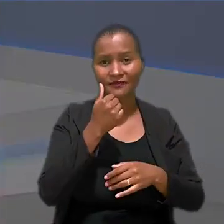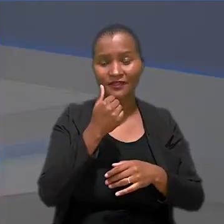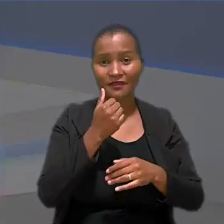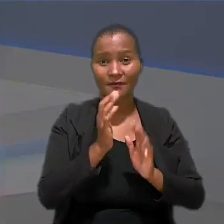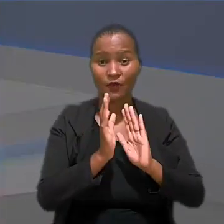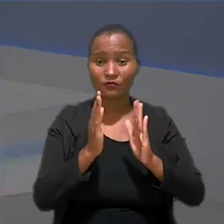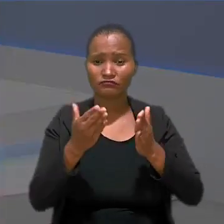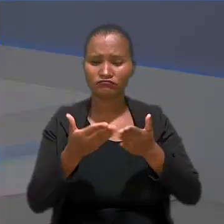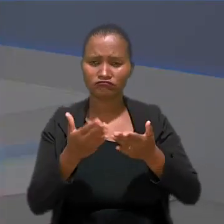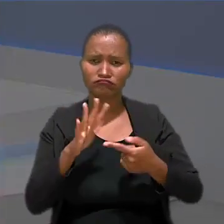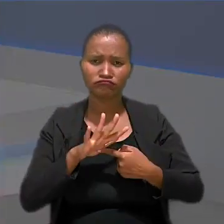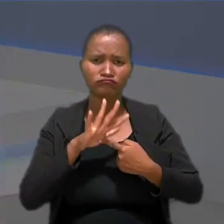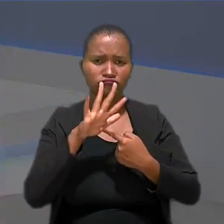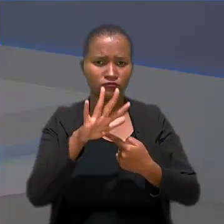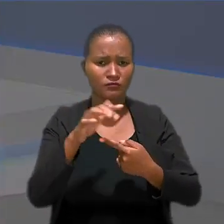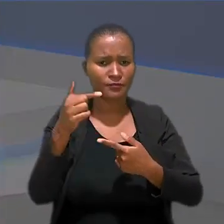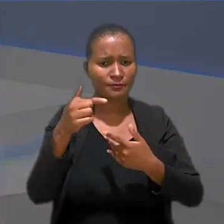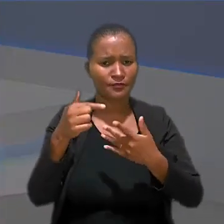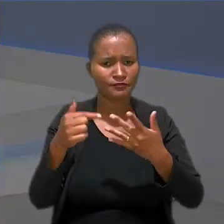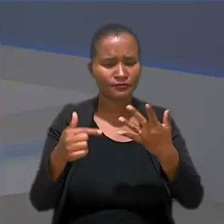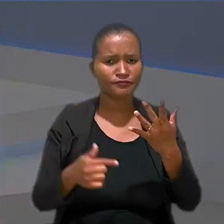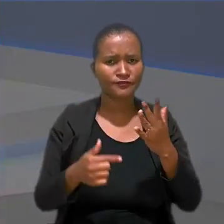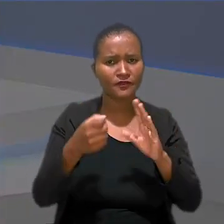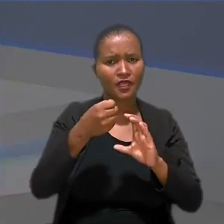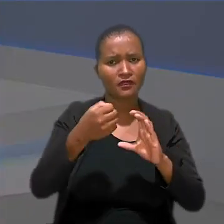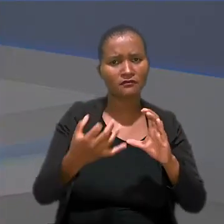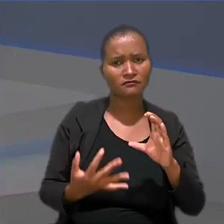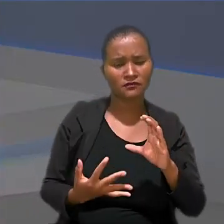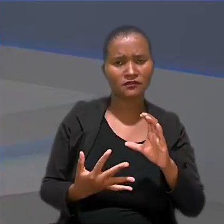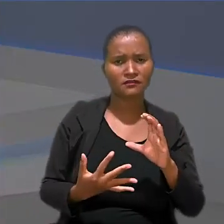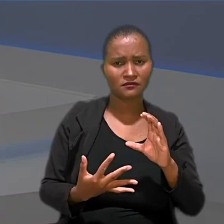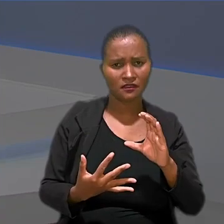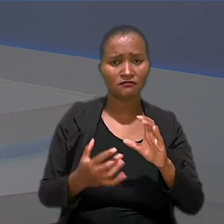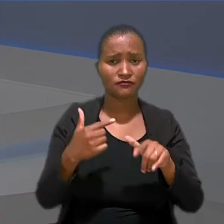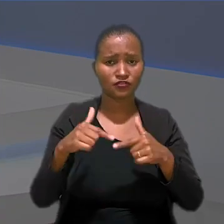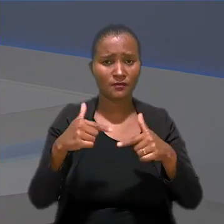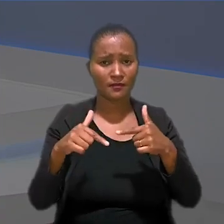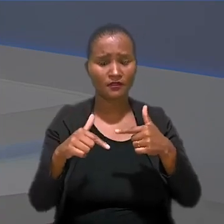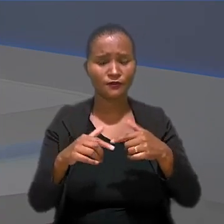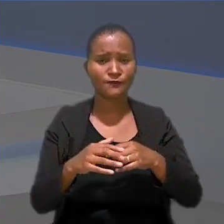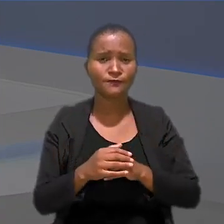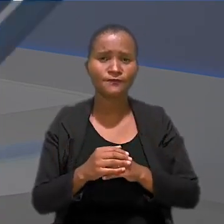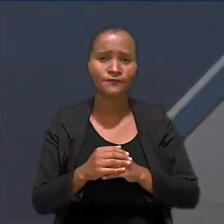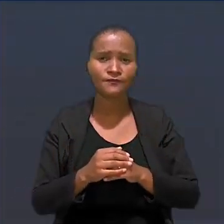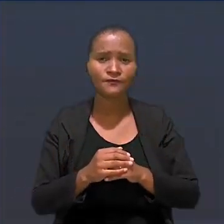Para o colegiado, ficaram demonstrados os requisitos característicos da relação de emprego.